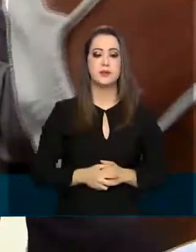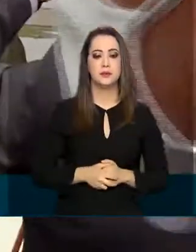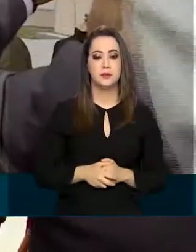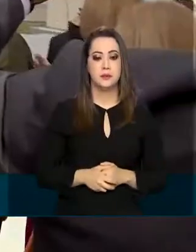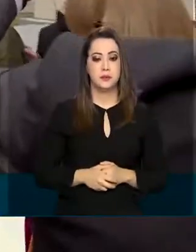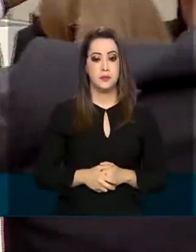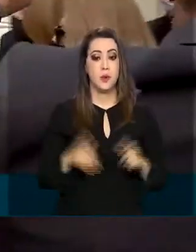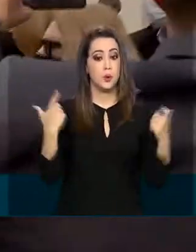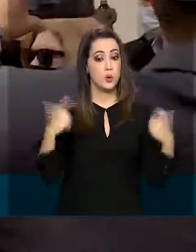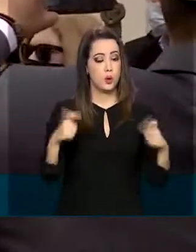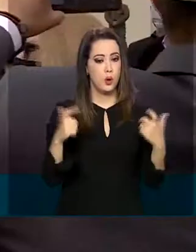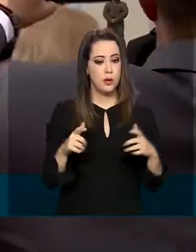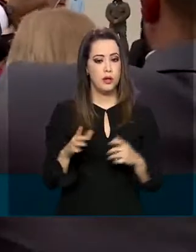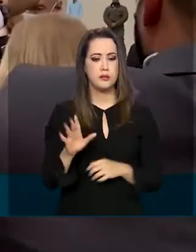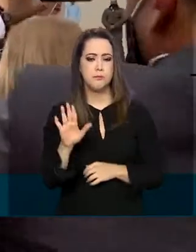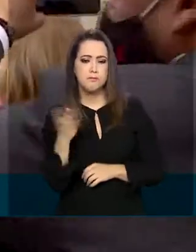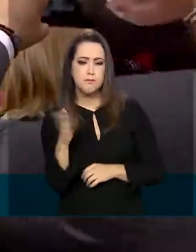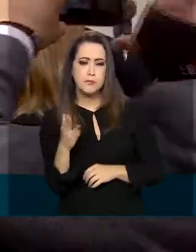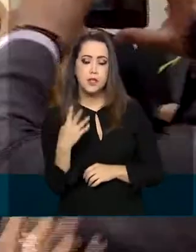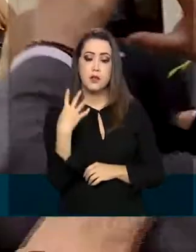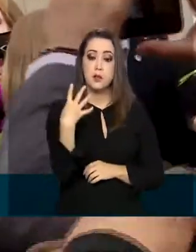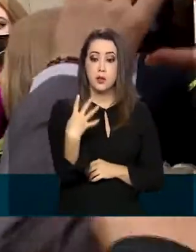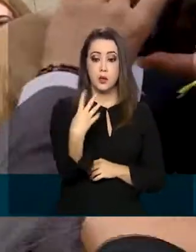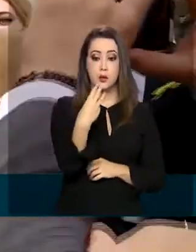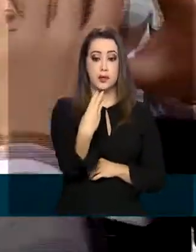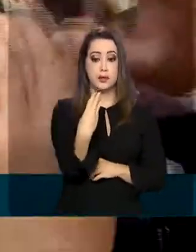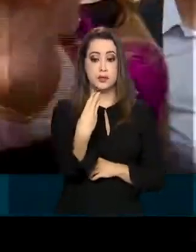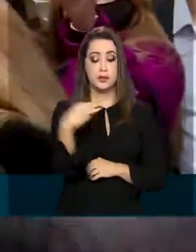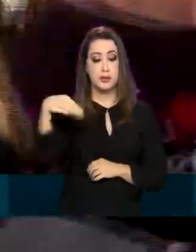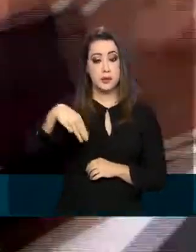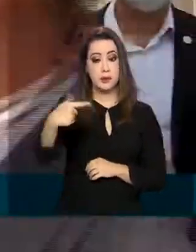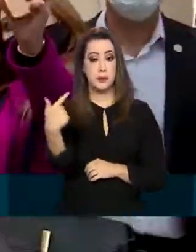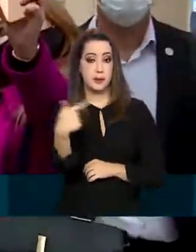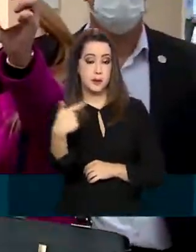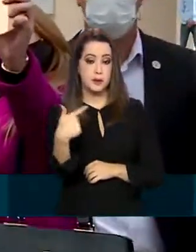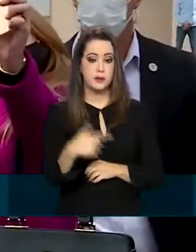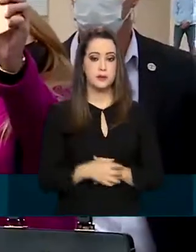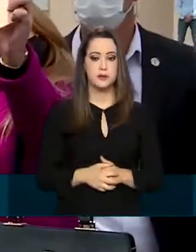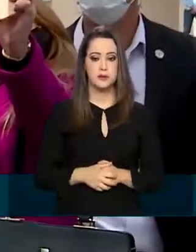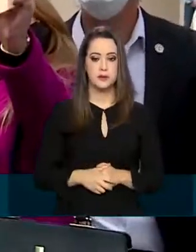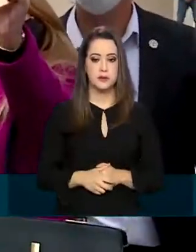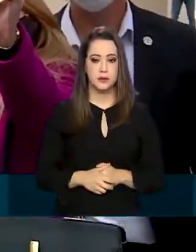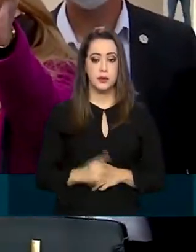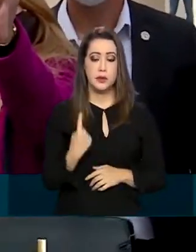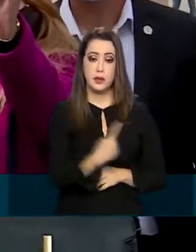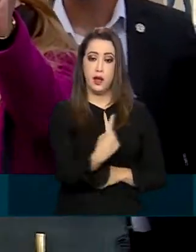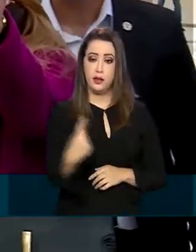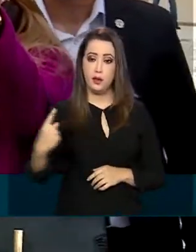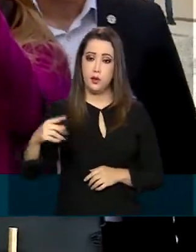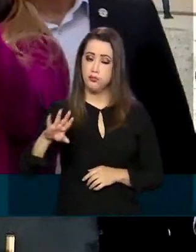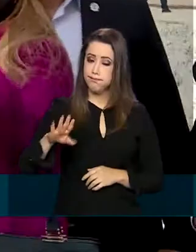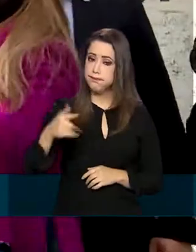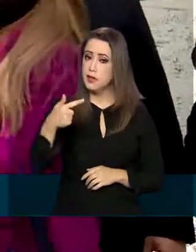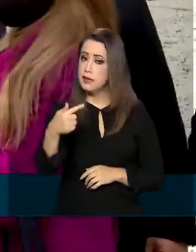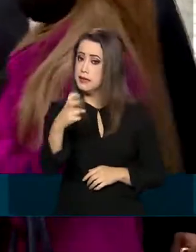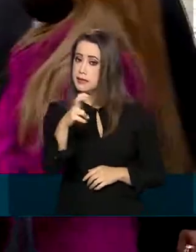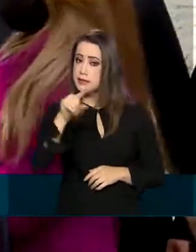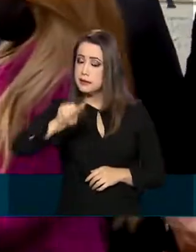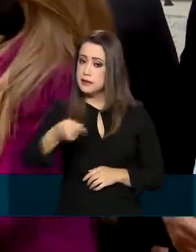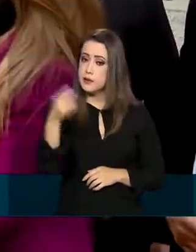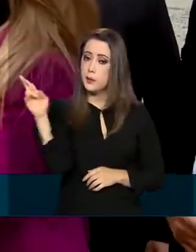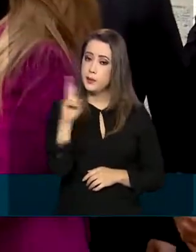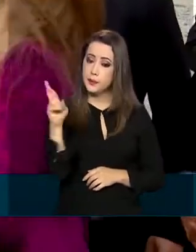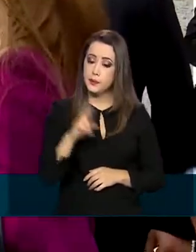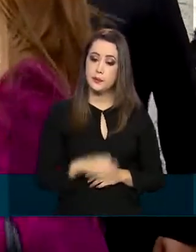Os apartamentos têm cerca de 43 metros quadrados, cada um avaliado em